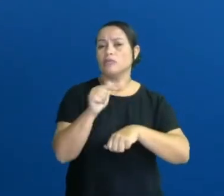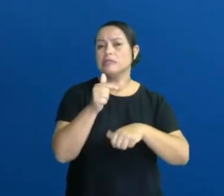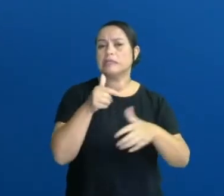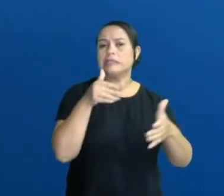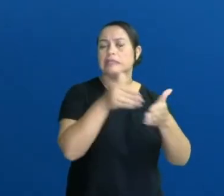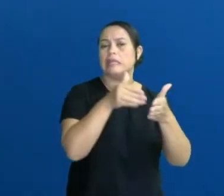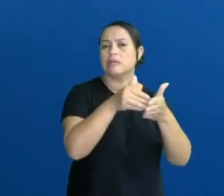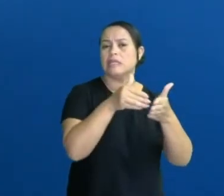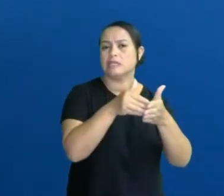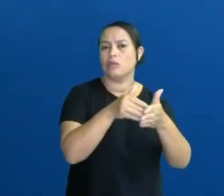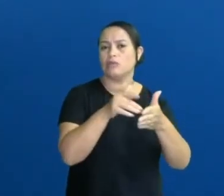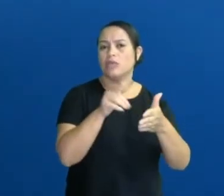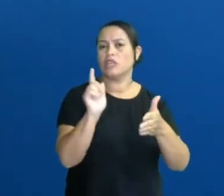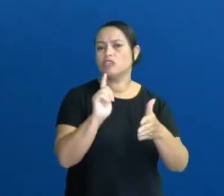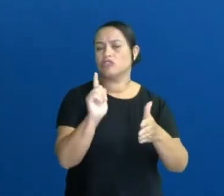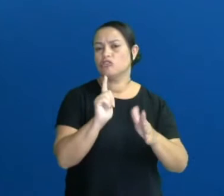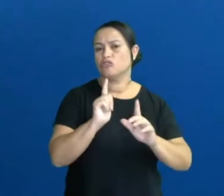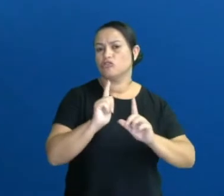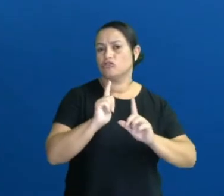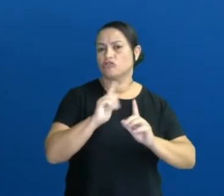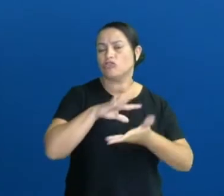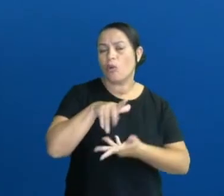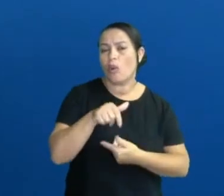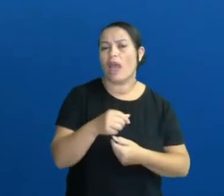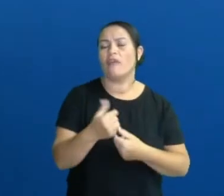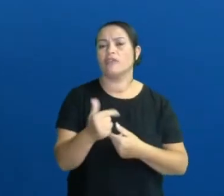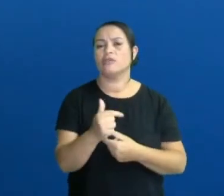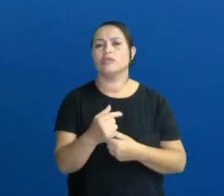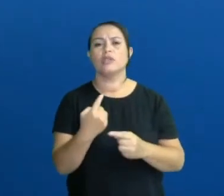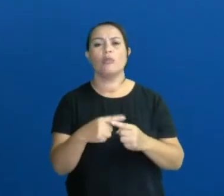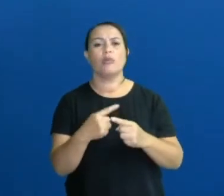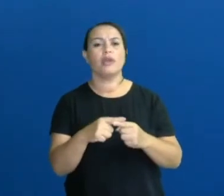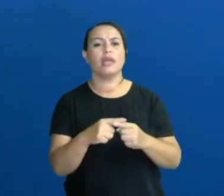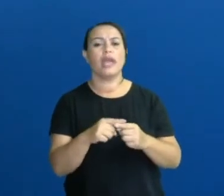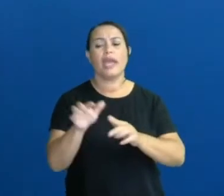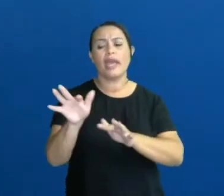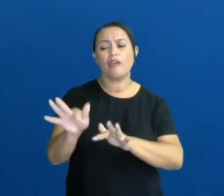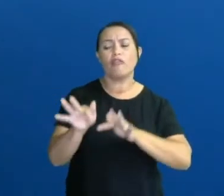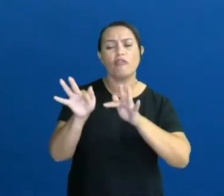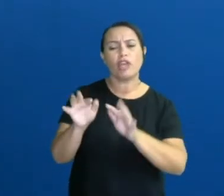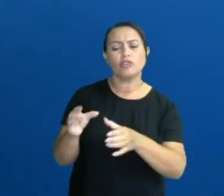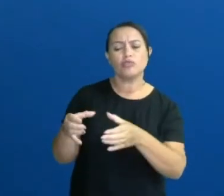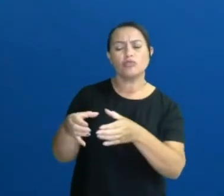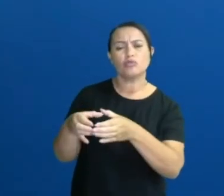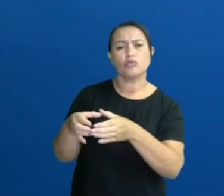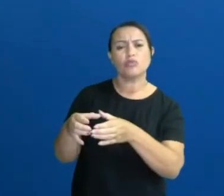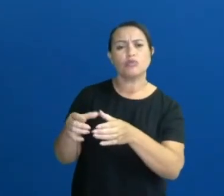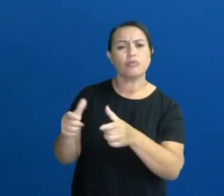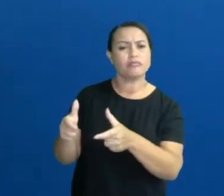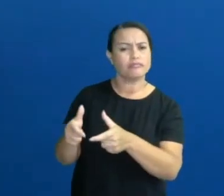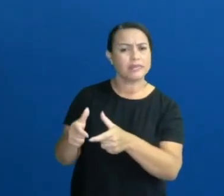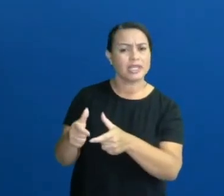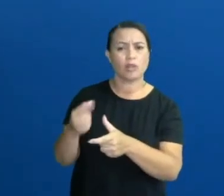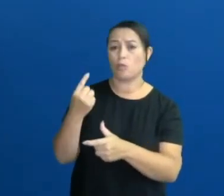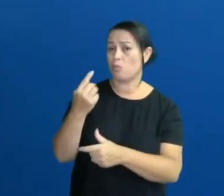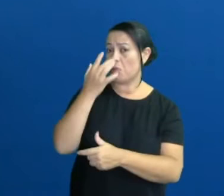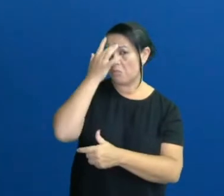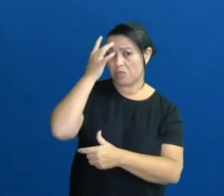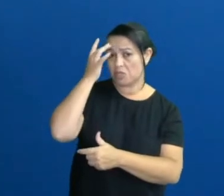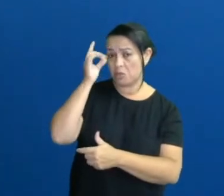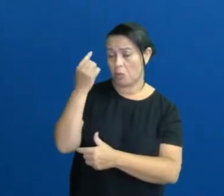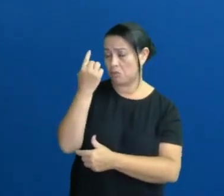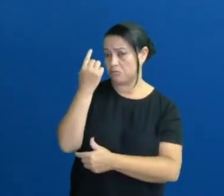delimitação geográfica, porque eram feudos, unidades administrativas pequenas, sendo comandadas por um senhor, o